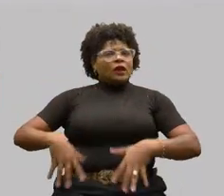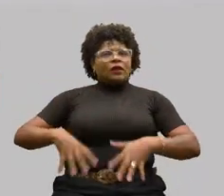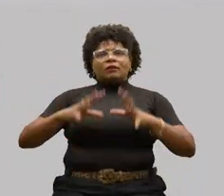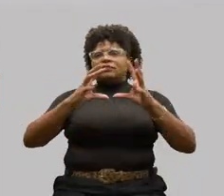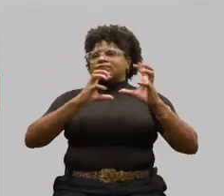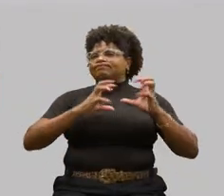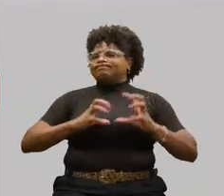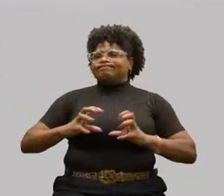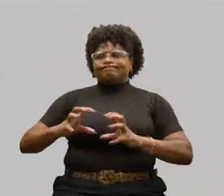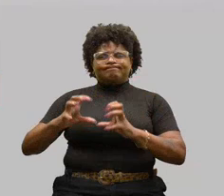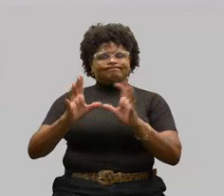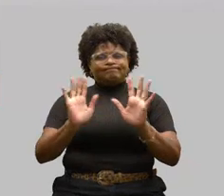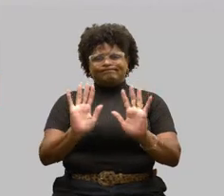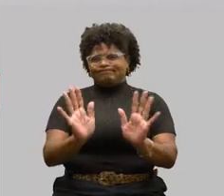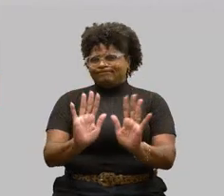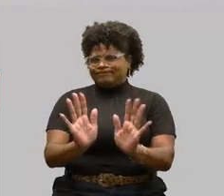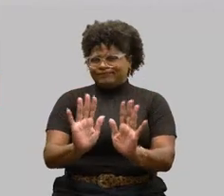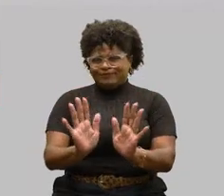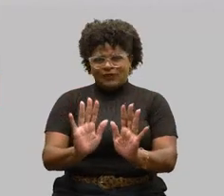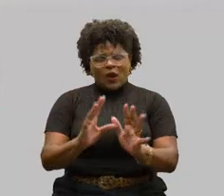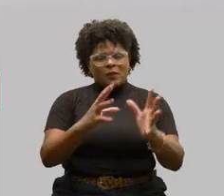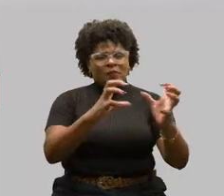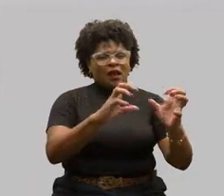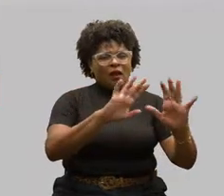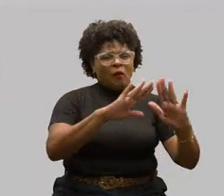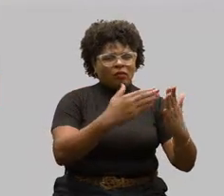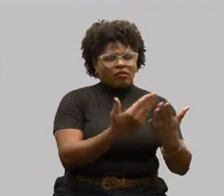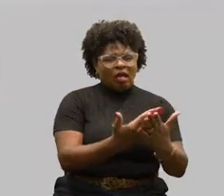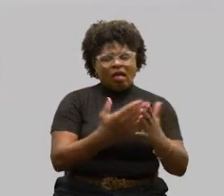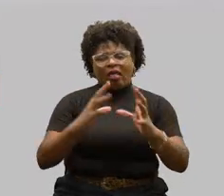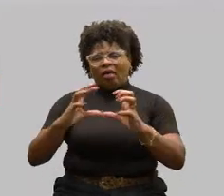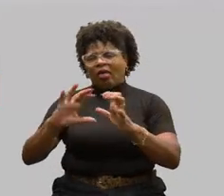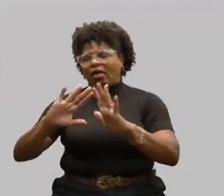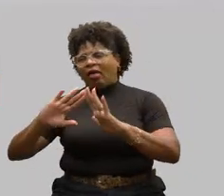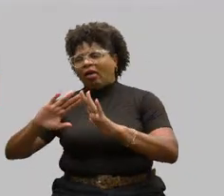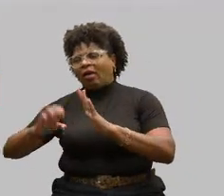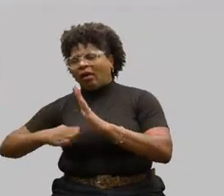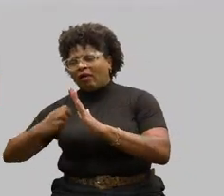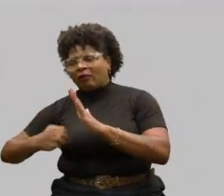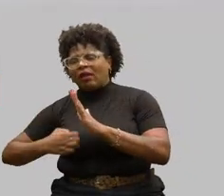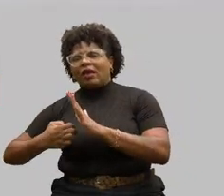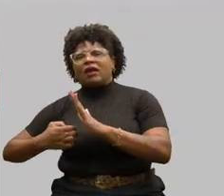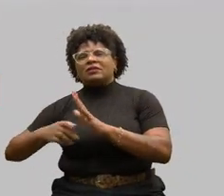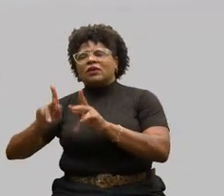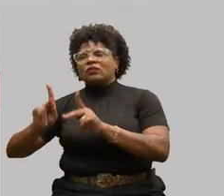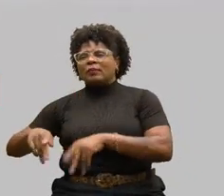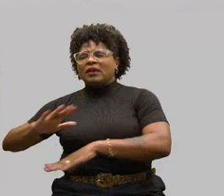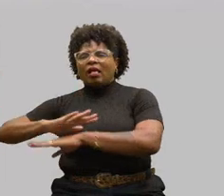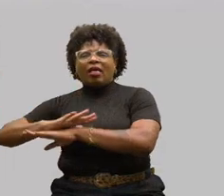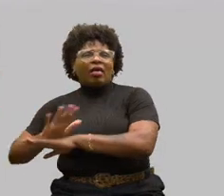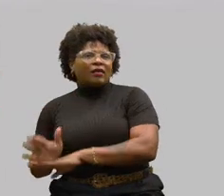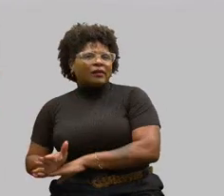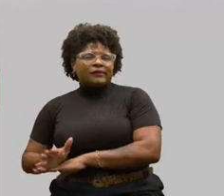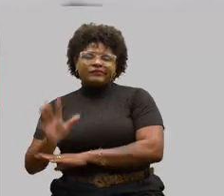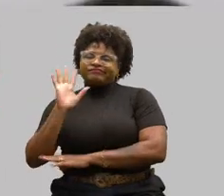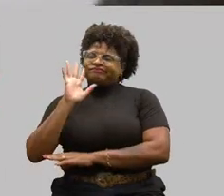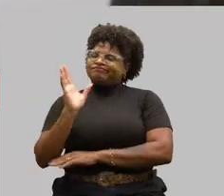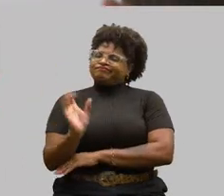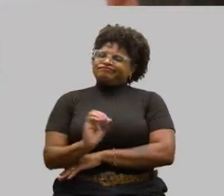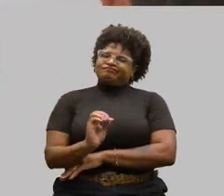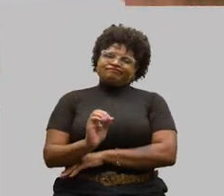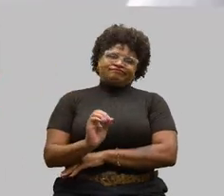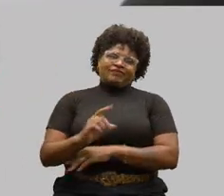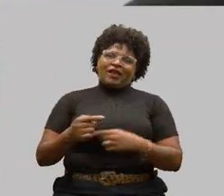não chega em lugar nenhum brigar com a escola brigar com a empresa brigar com com quem discrimina não dá em nada essa semana